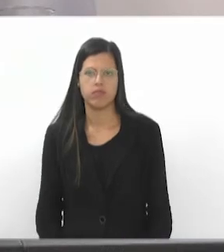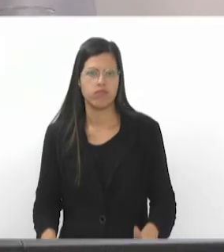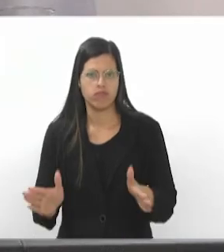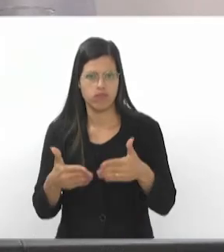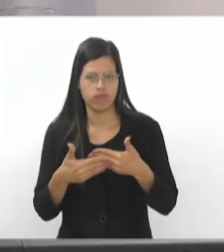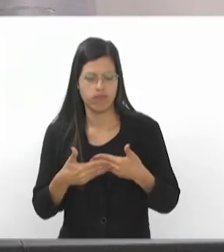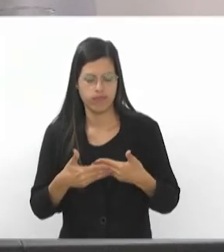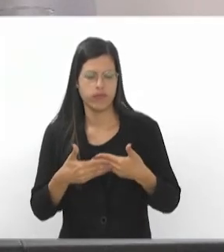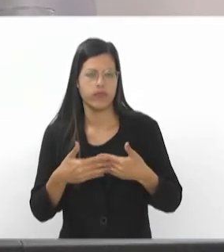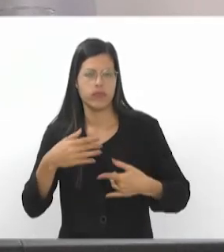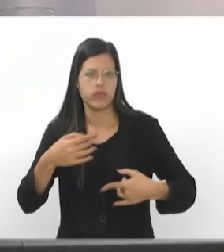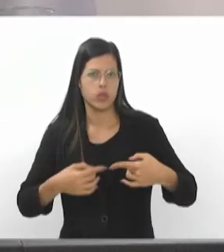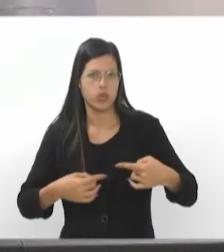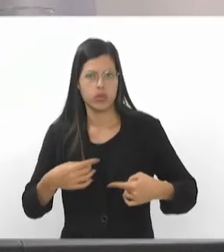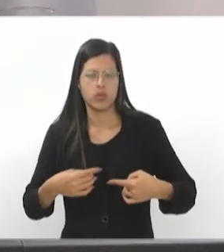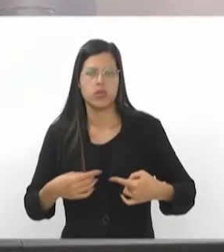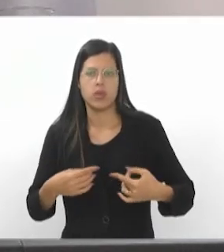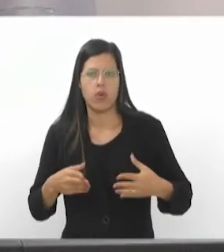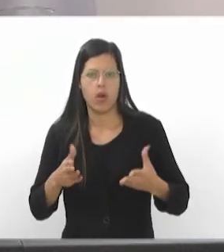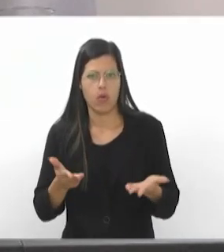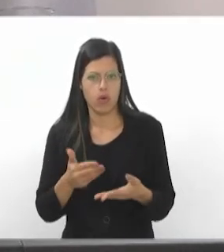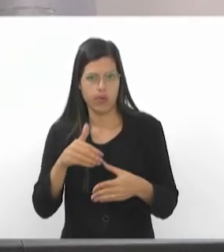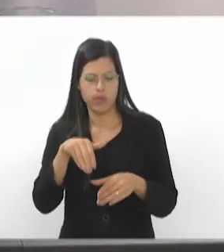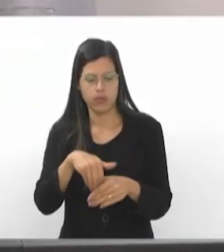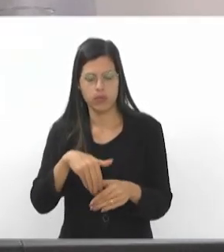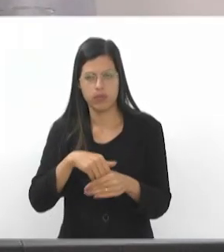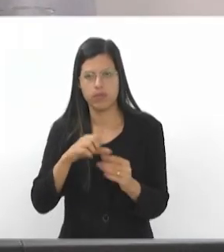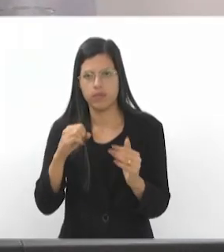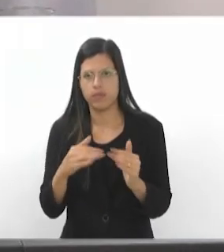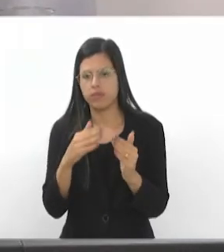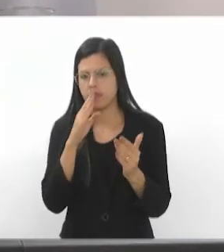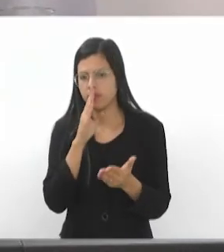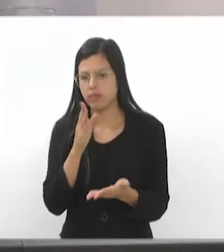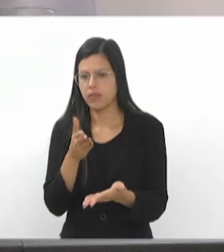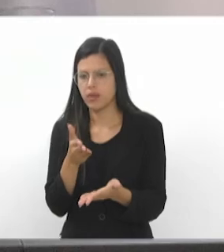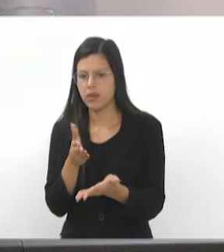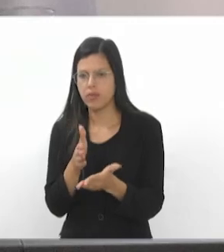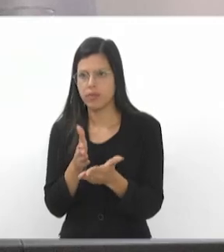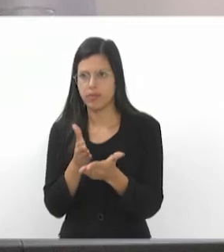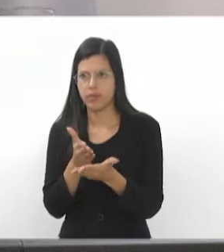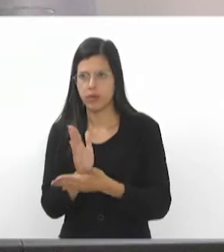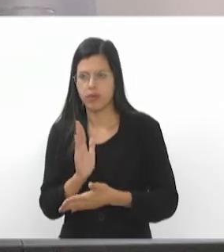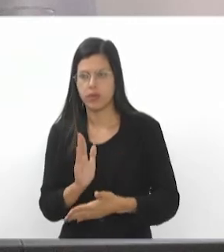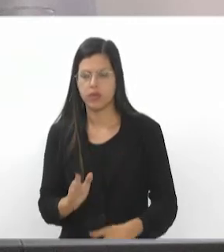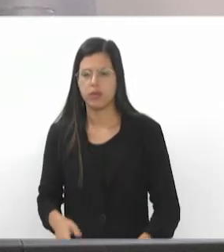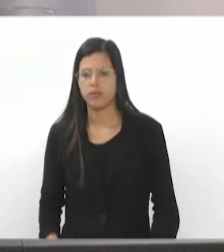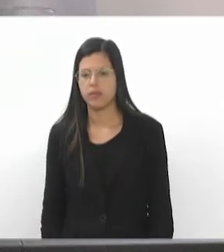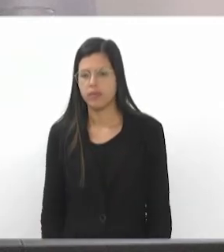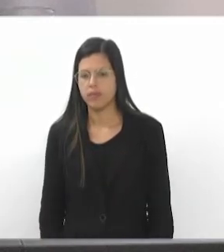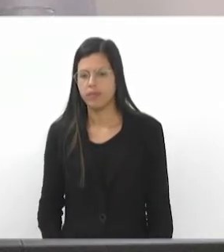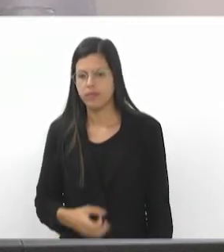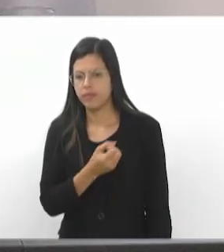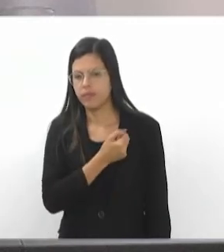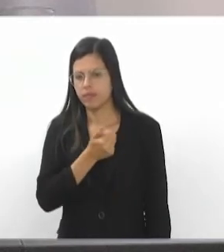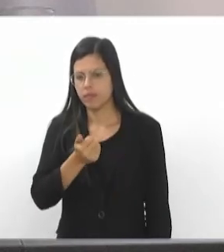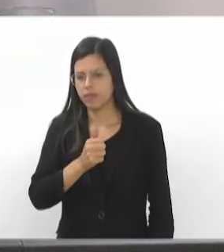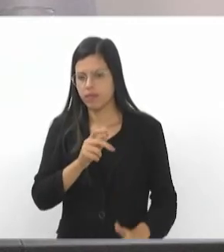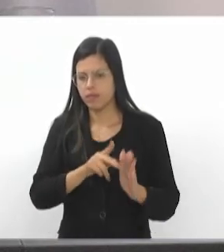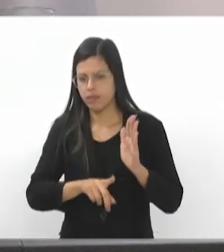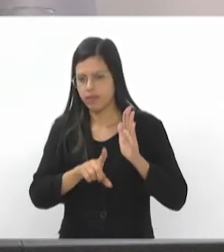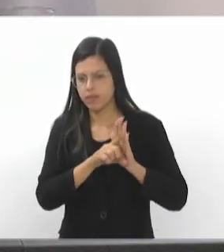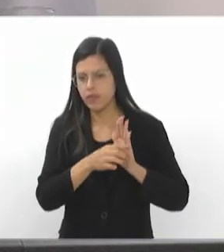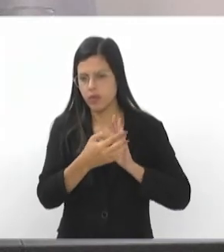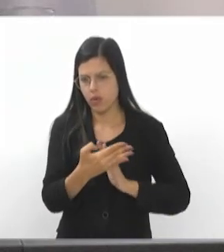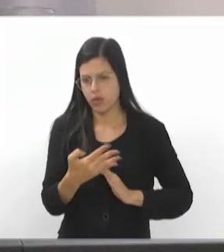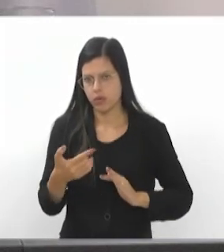quem queira discutir, encerrada a discussão, em votação, os senhores que aprovam permaneçam como estão. Aprovado. 11 da pauta. Projeto